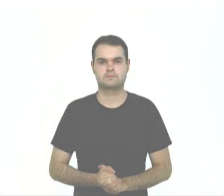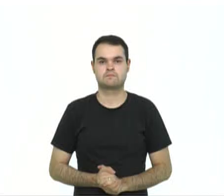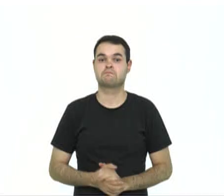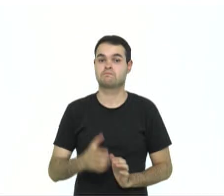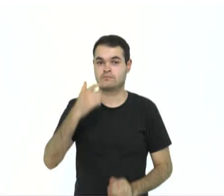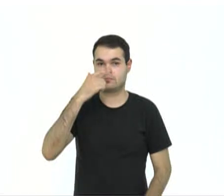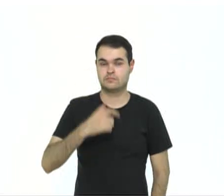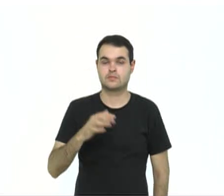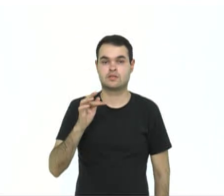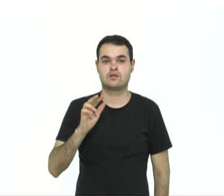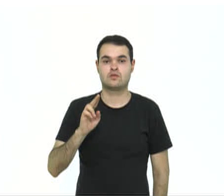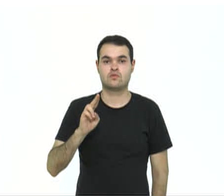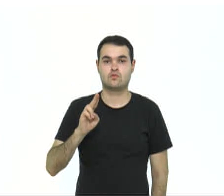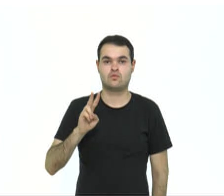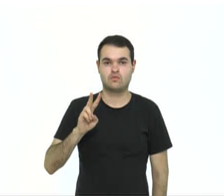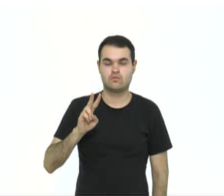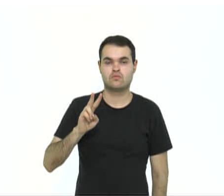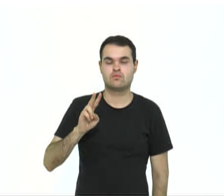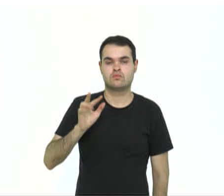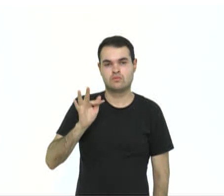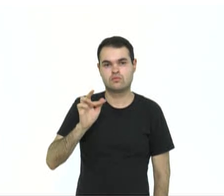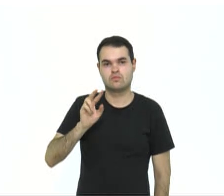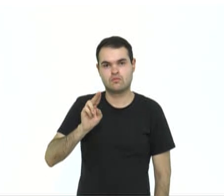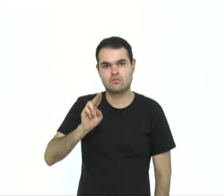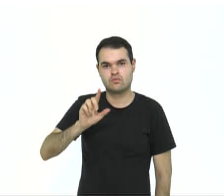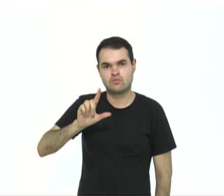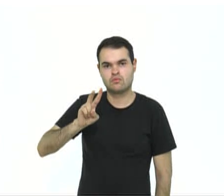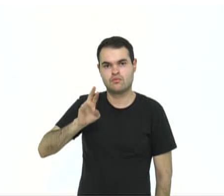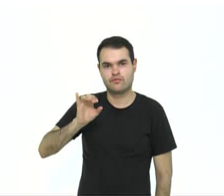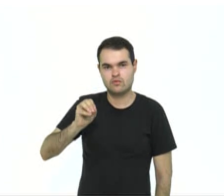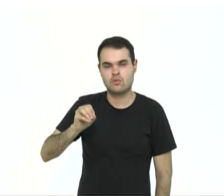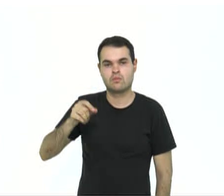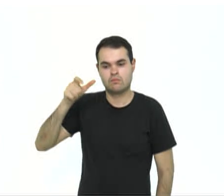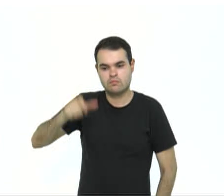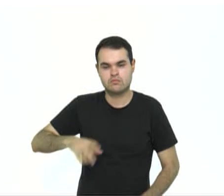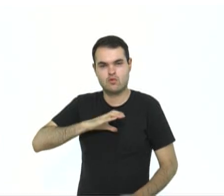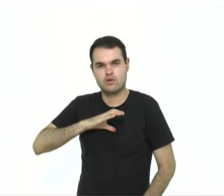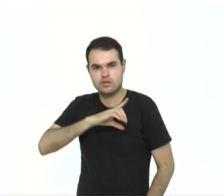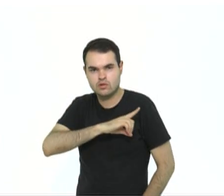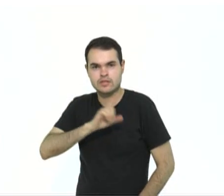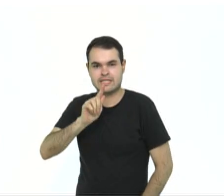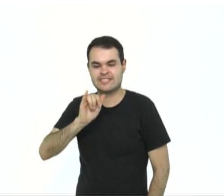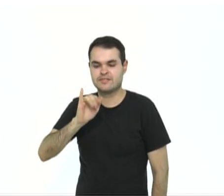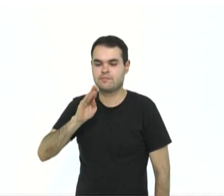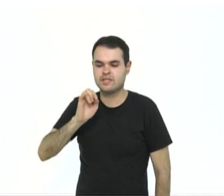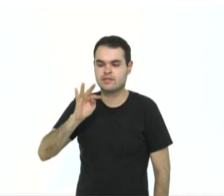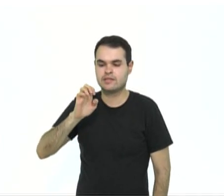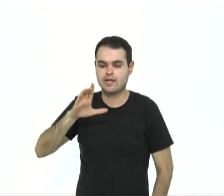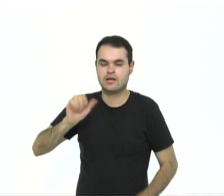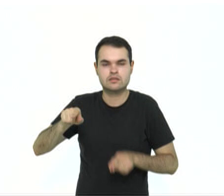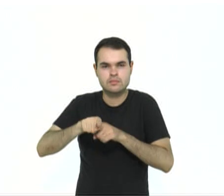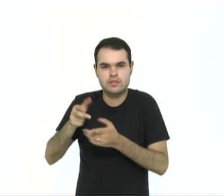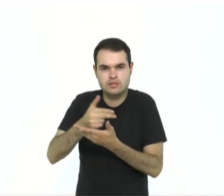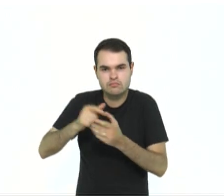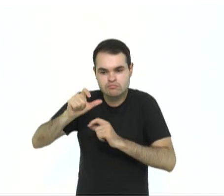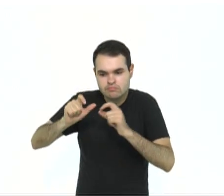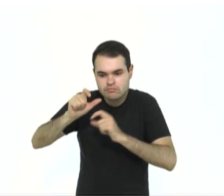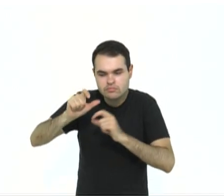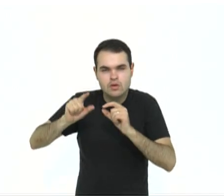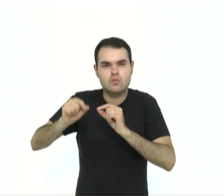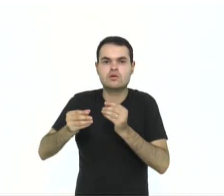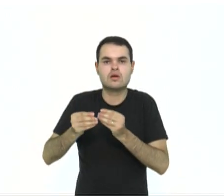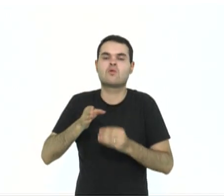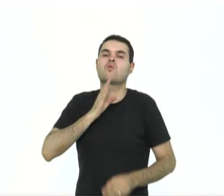Então, meu nome é Fúvio Pacheco, sou coordenador da Gibiteca de Curitiba e sou quadrinista. A Gibiteca é muito lembrada, principalmente por causa dos